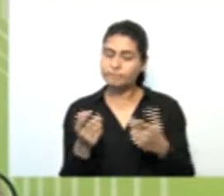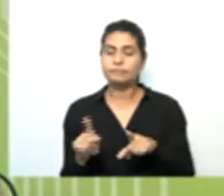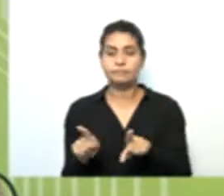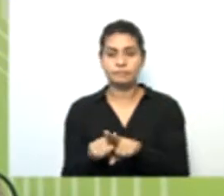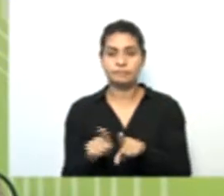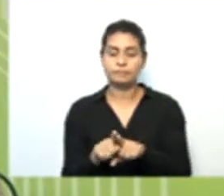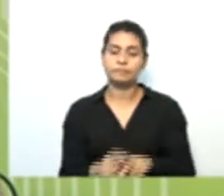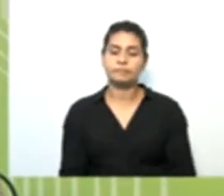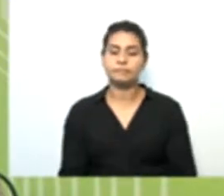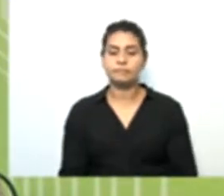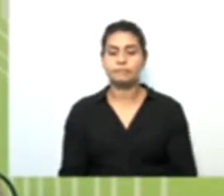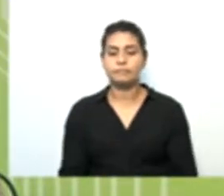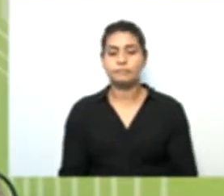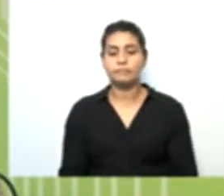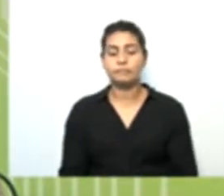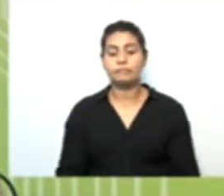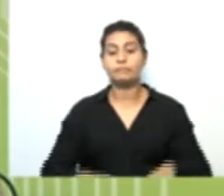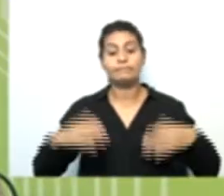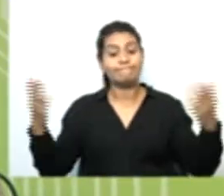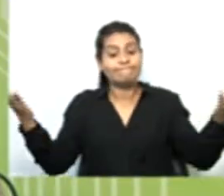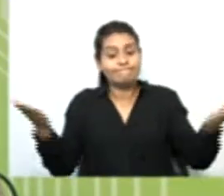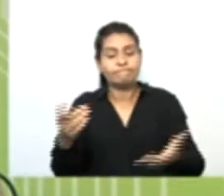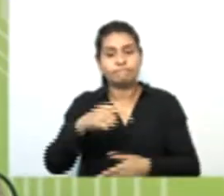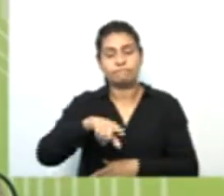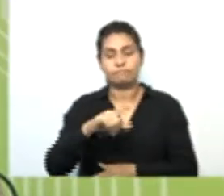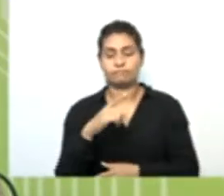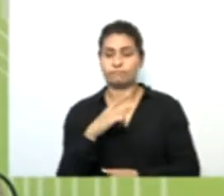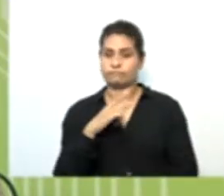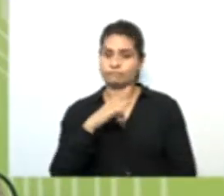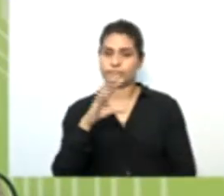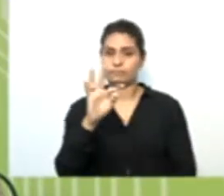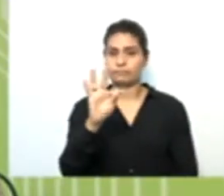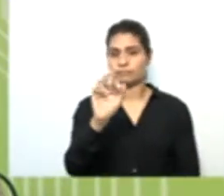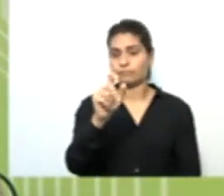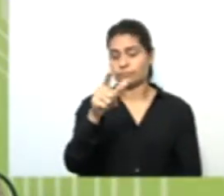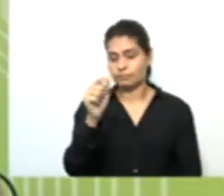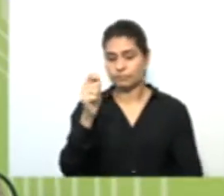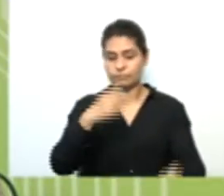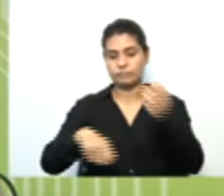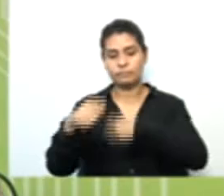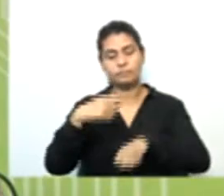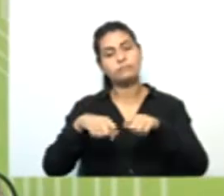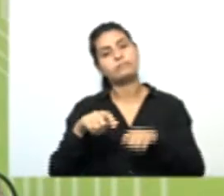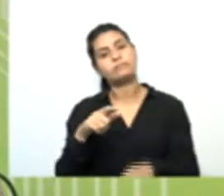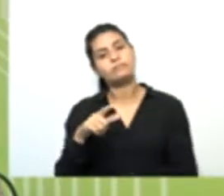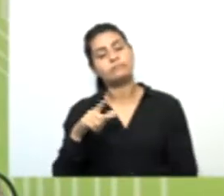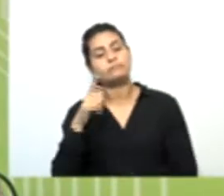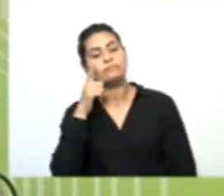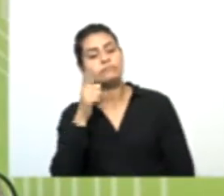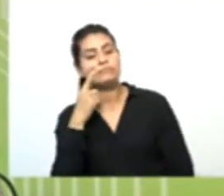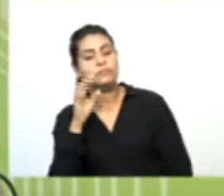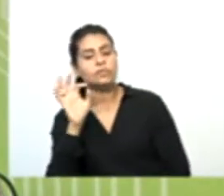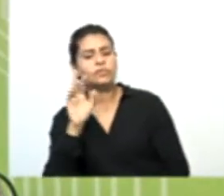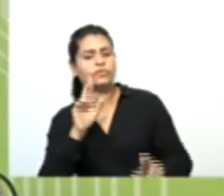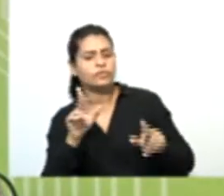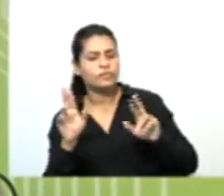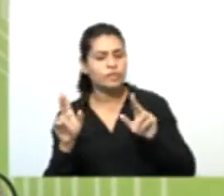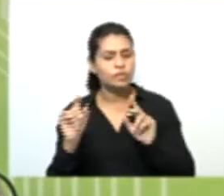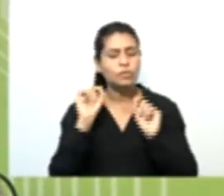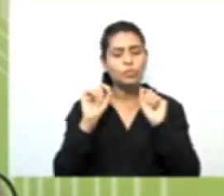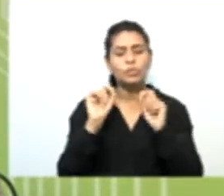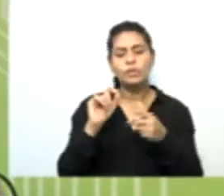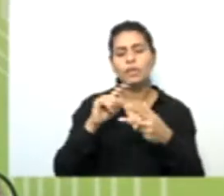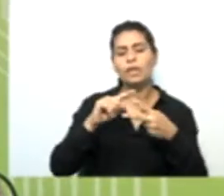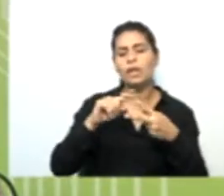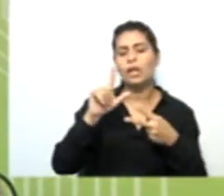da cooperativa. E agora, a partir dessa taxa de administração, a gente vai ter a diferenciação do que é lucro, o